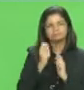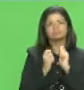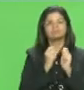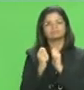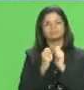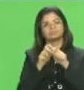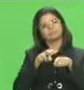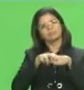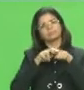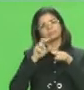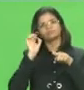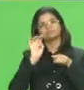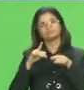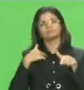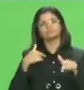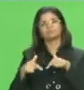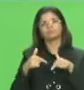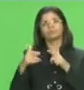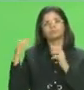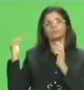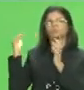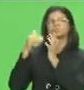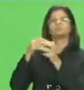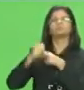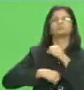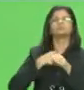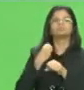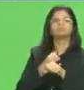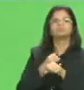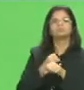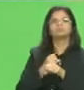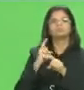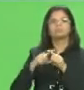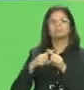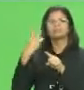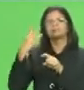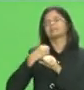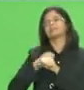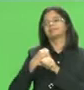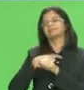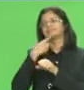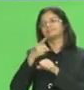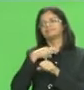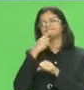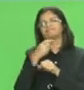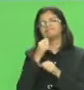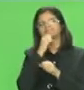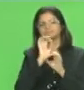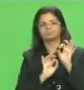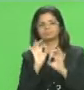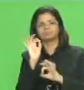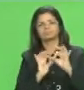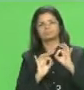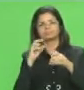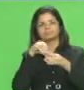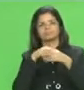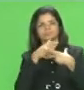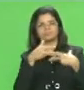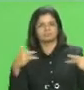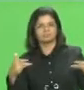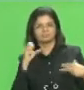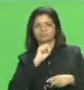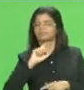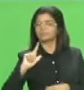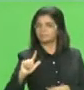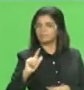e que por isso, só trabalhou, no último ano da eleição. Porque passou os três anos, com a desculpa, que ia organizar a casa. O que eu quero dizer